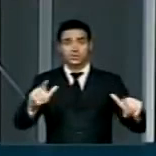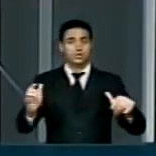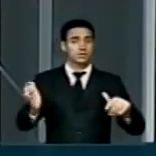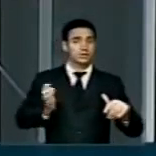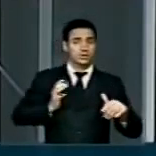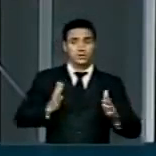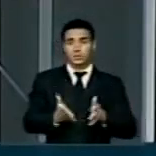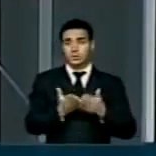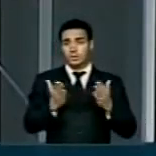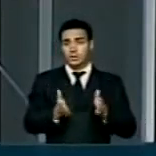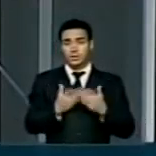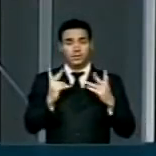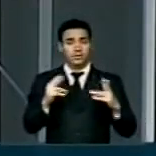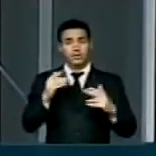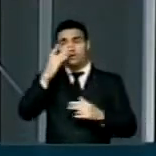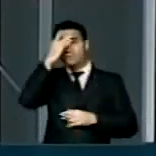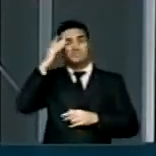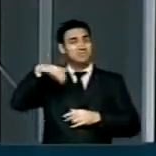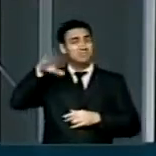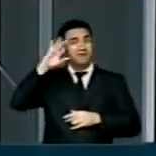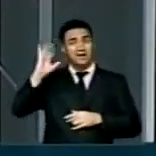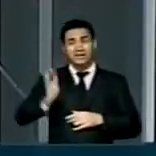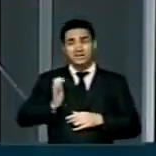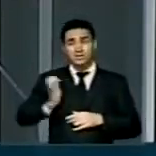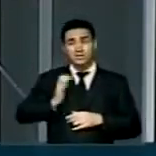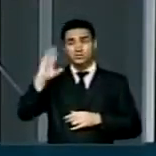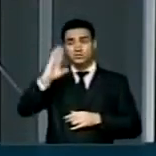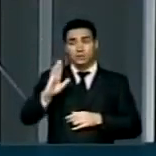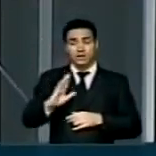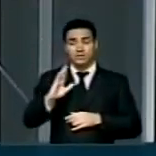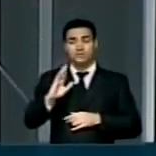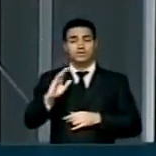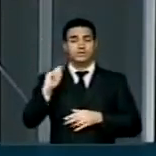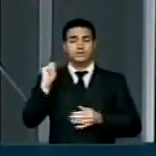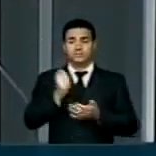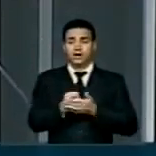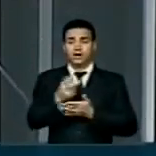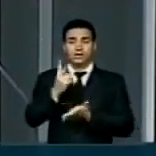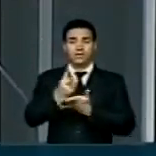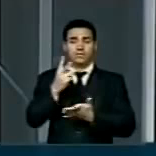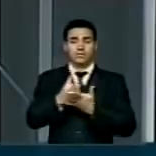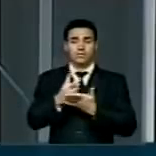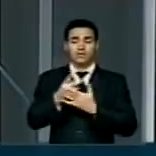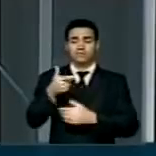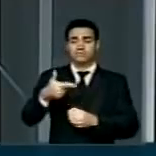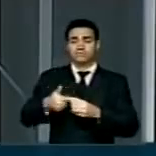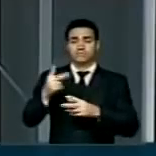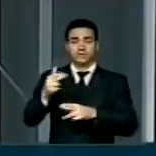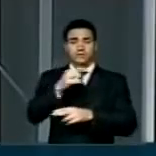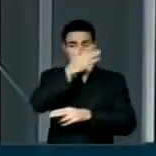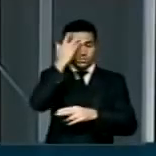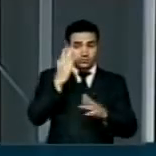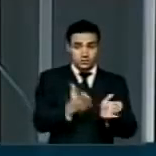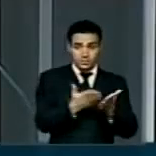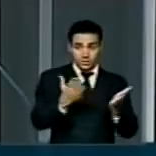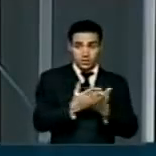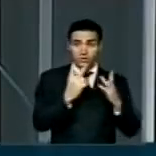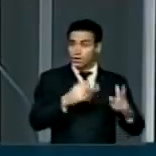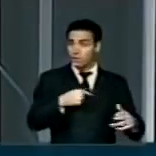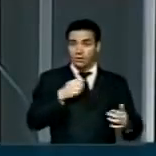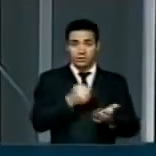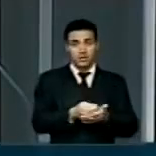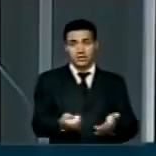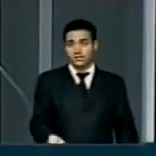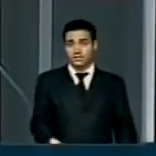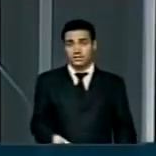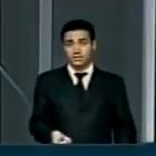para o pobre. O homem mais rico do Brasil paga o mesmo valor da pessoa mais pobre que tem um carro. Mas